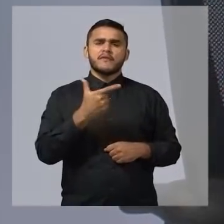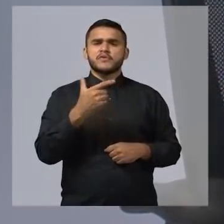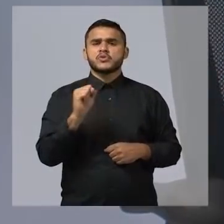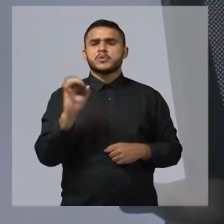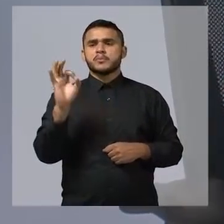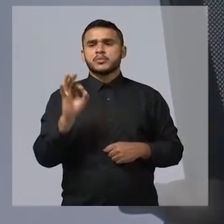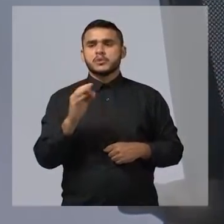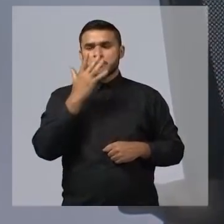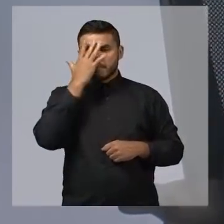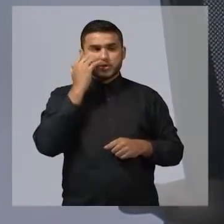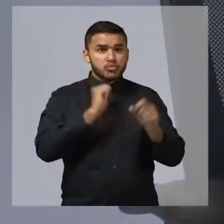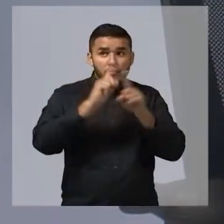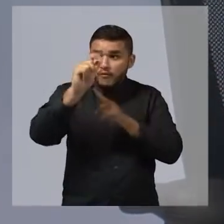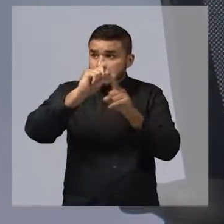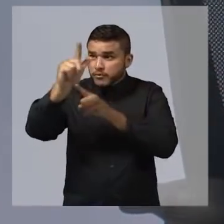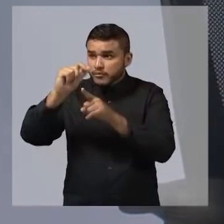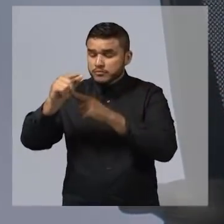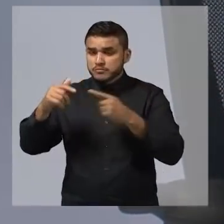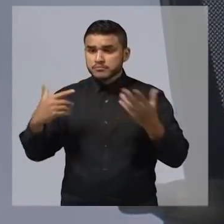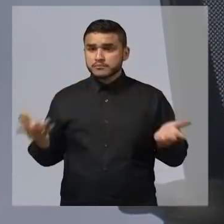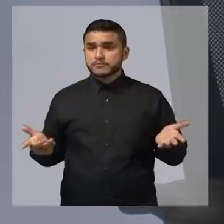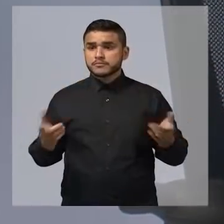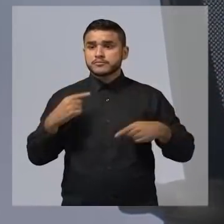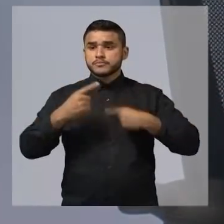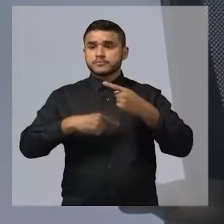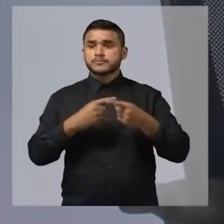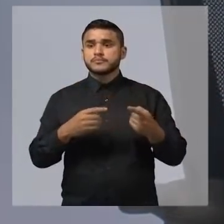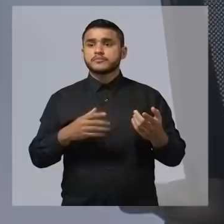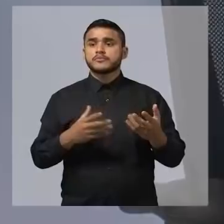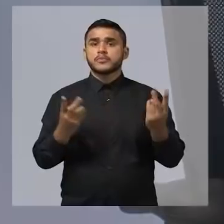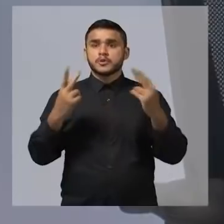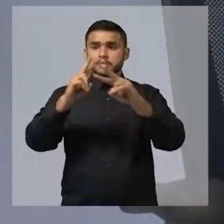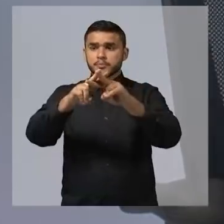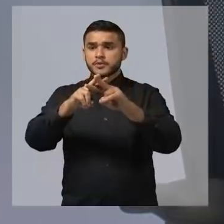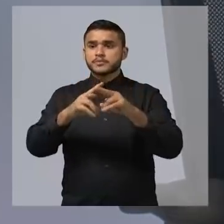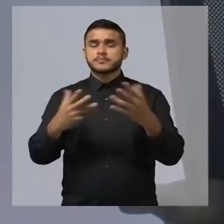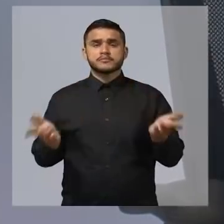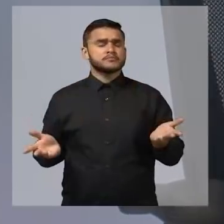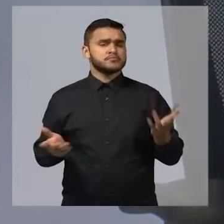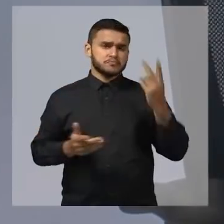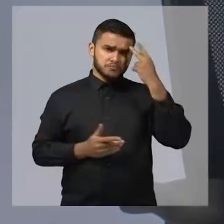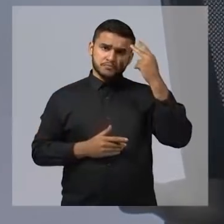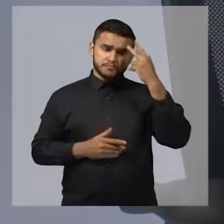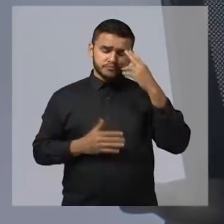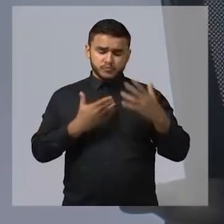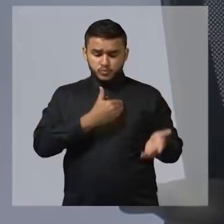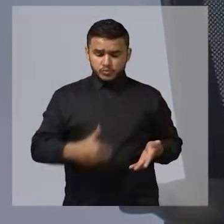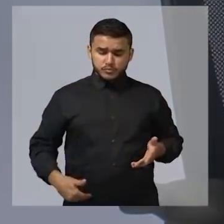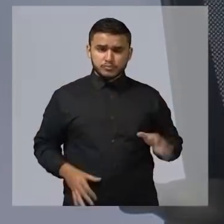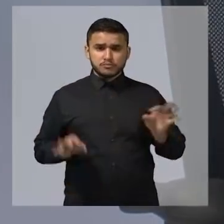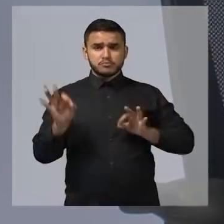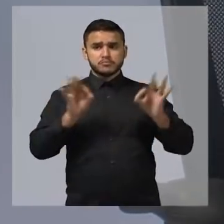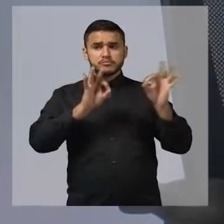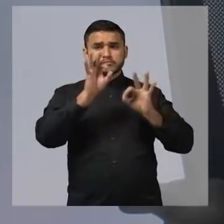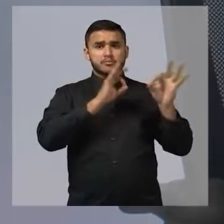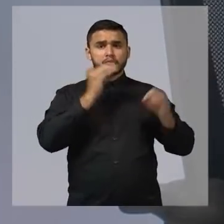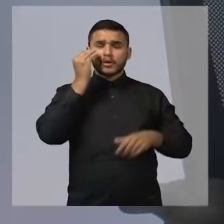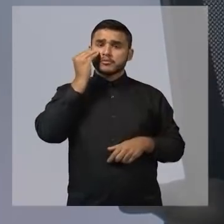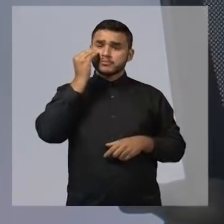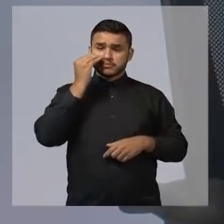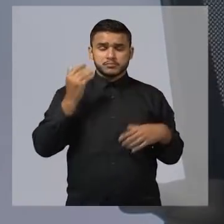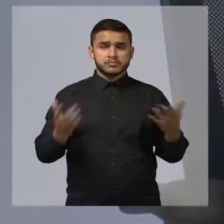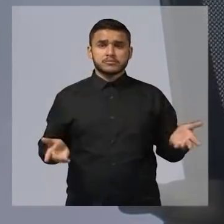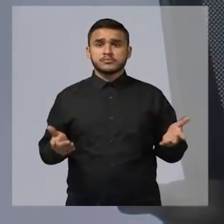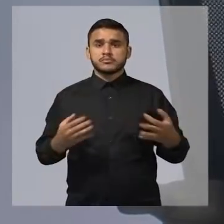lá, mas aí ele volta para o sistema, a gente coloca outra pessoa, ou seja, o Estado vai fazer a sua parte. Agora, lógico, com